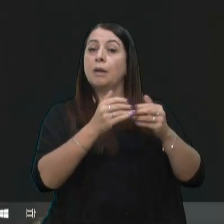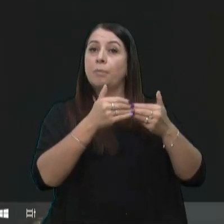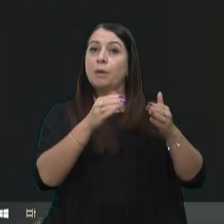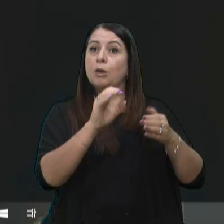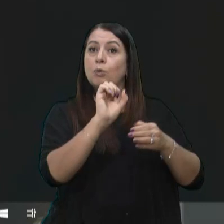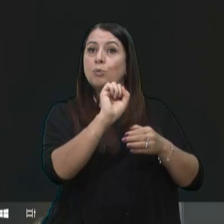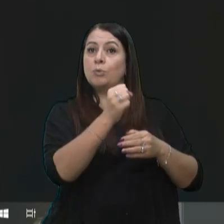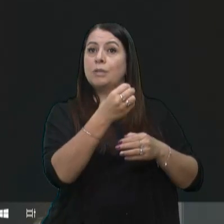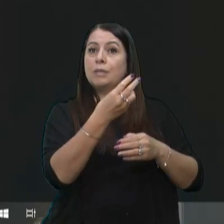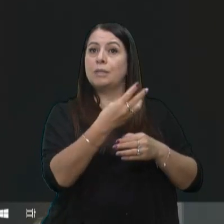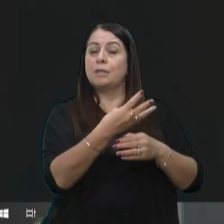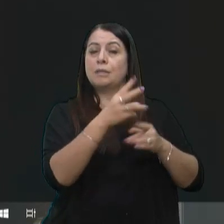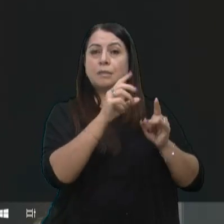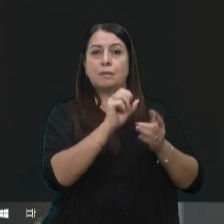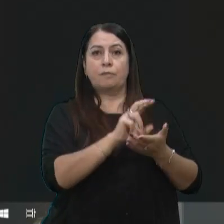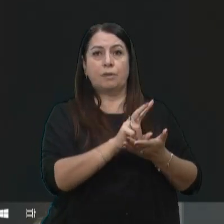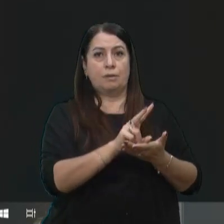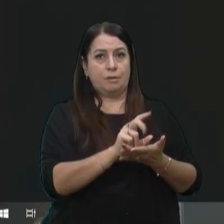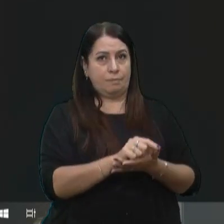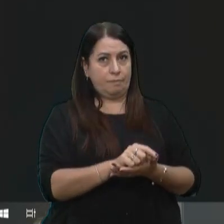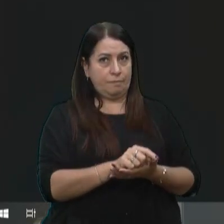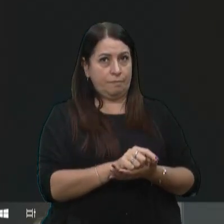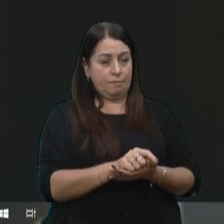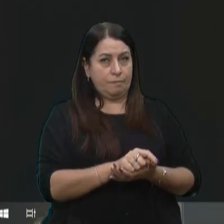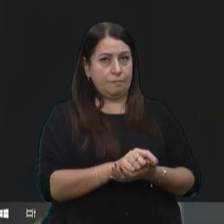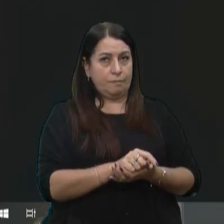abertura de 83 leitos gente